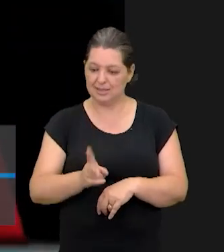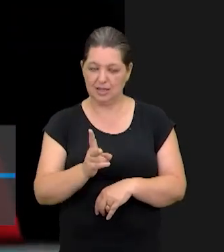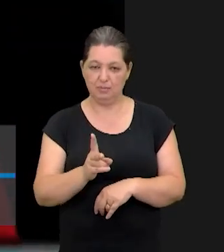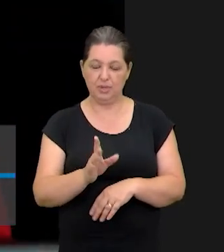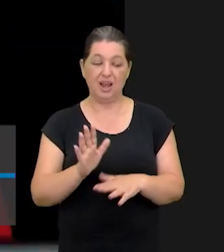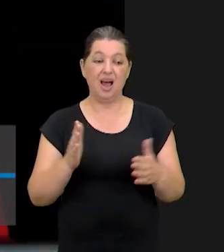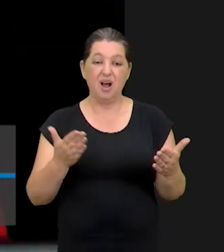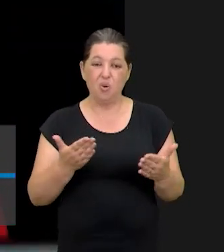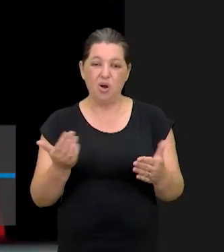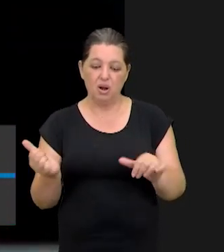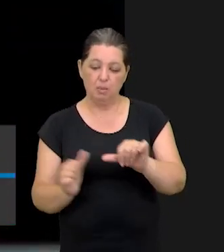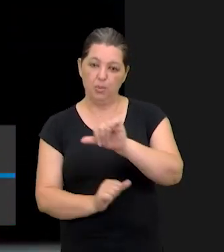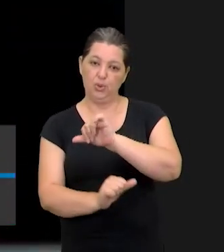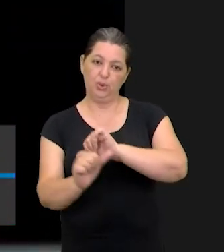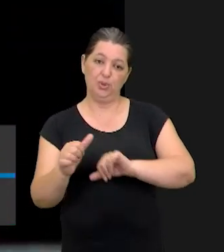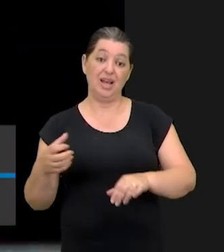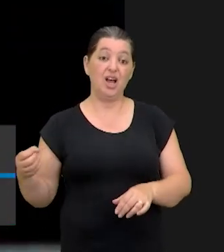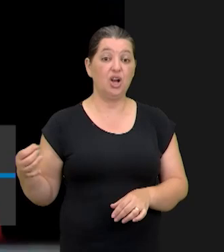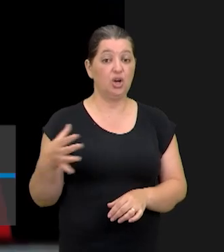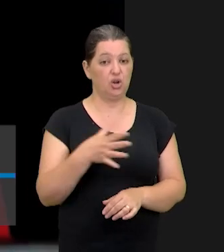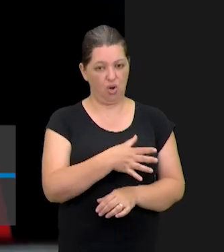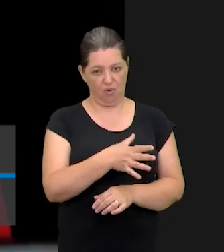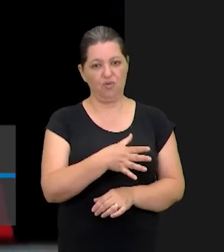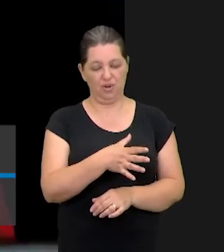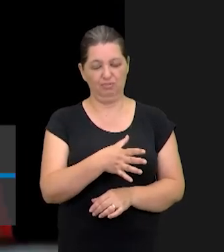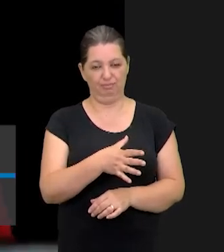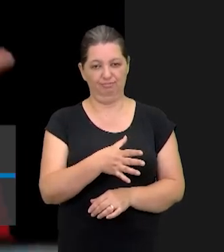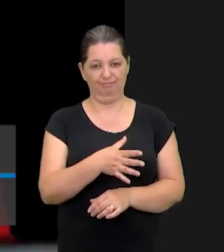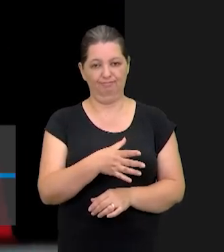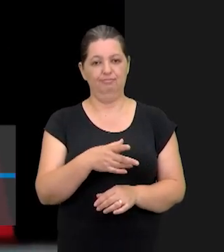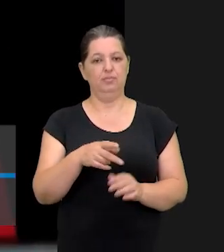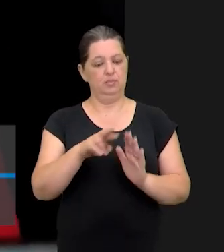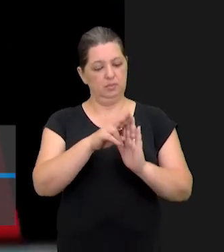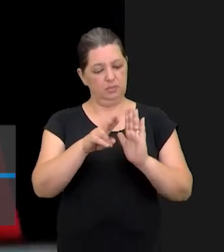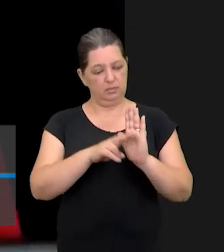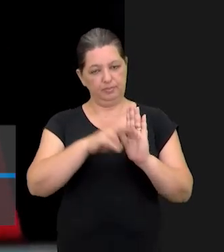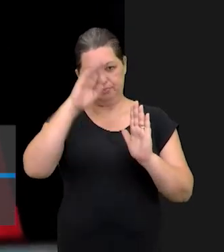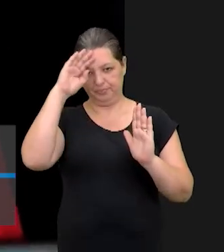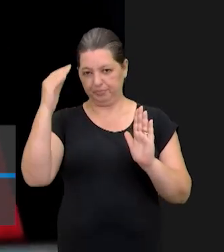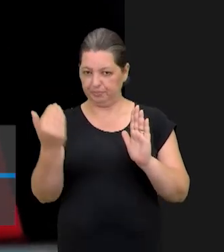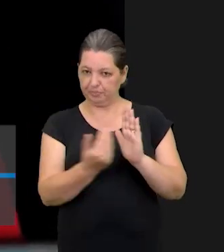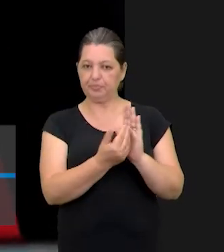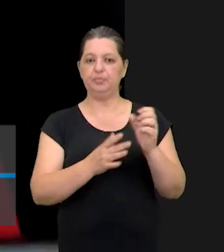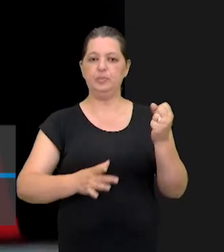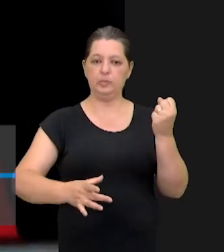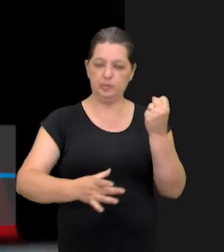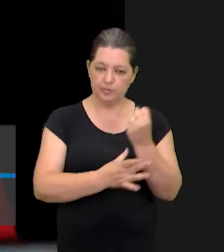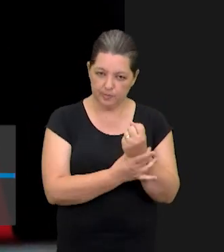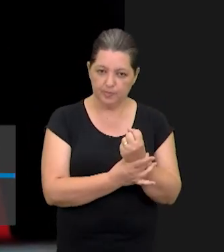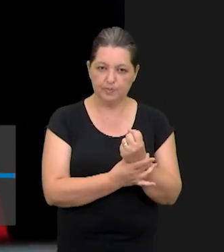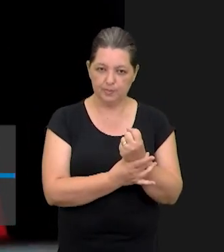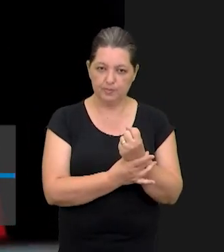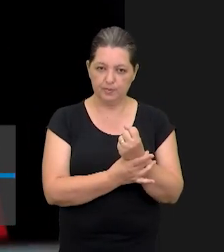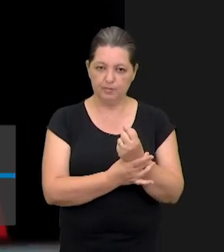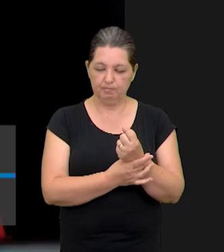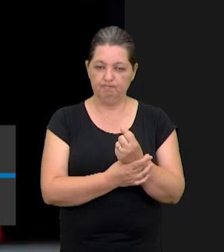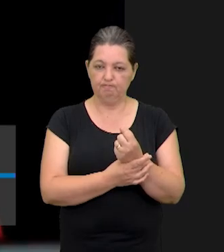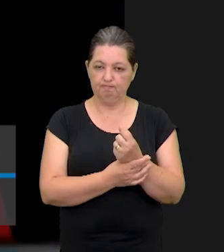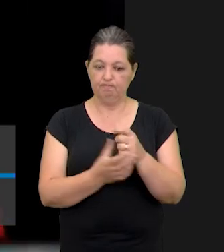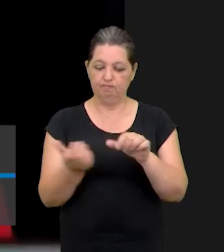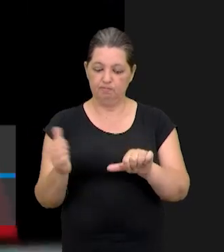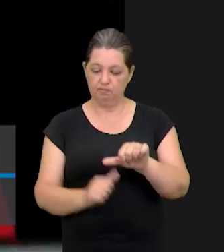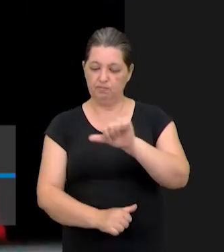rotina. A novidade agora se tornou uma rotina, esses protocolos de segurança, né? Então, acabaram se tornando a